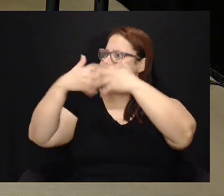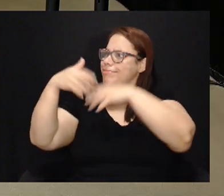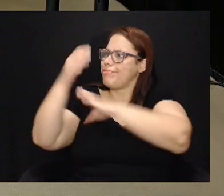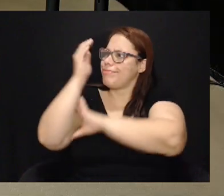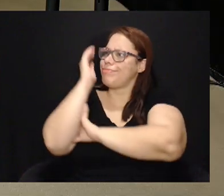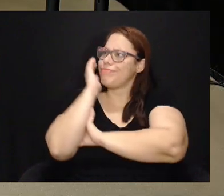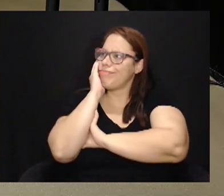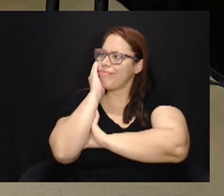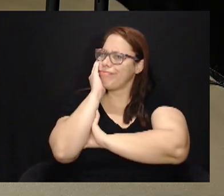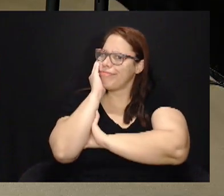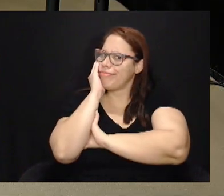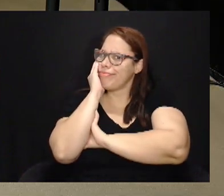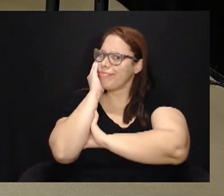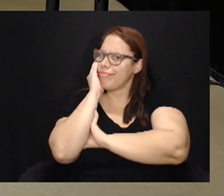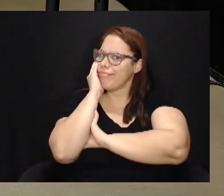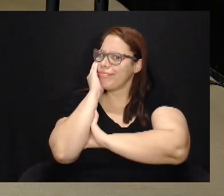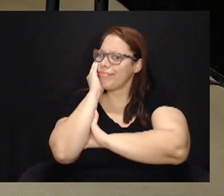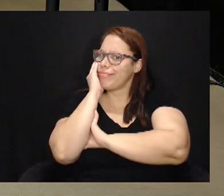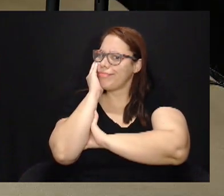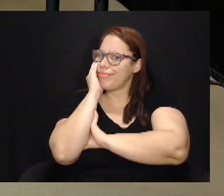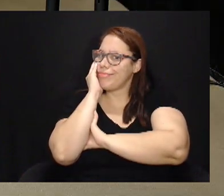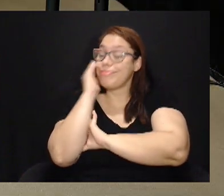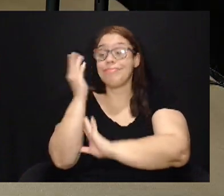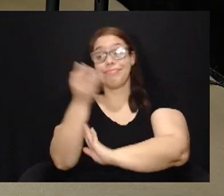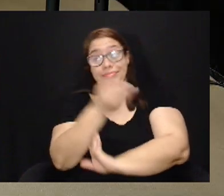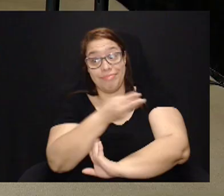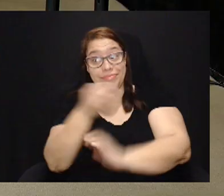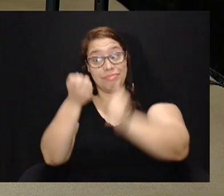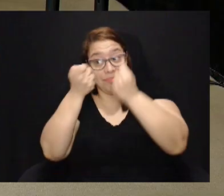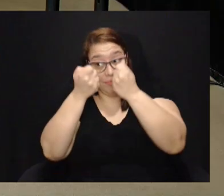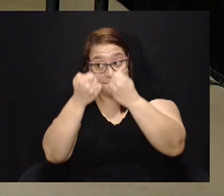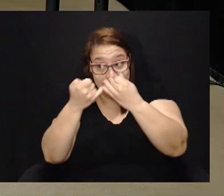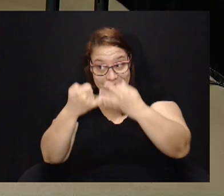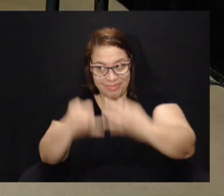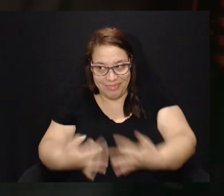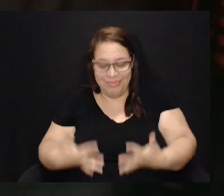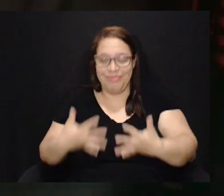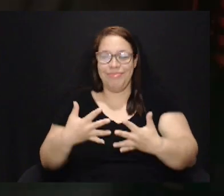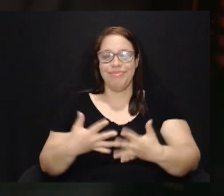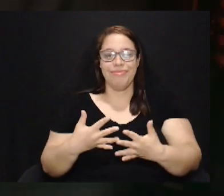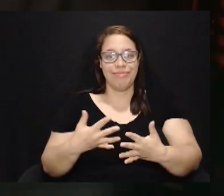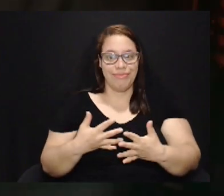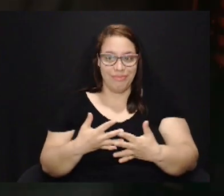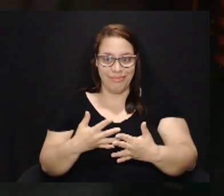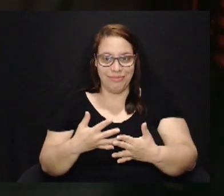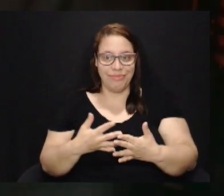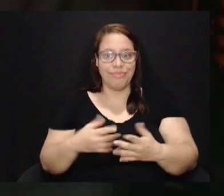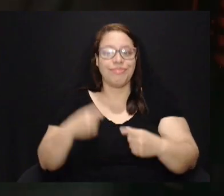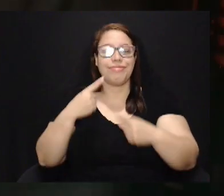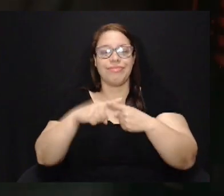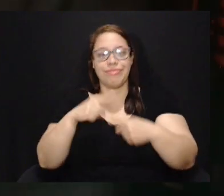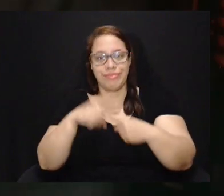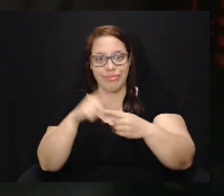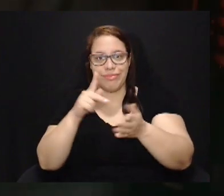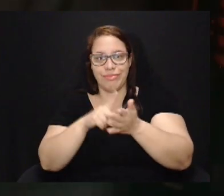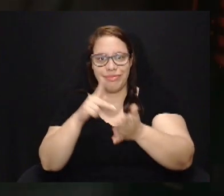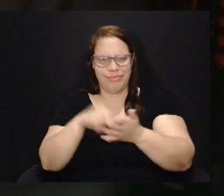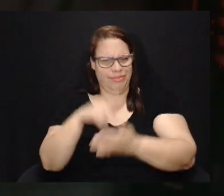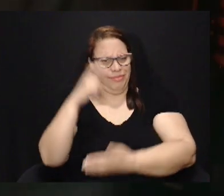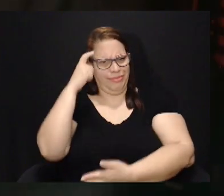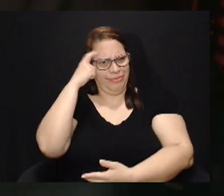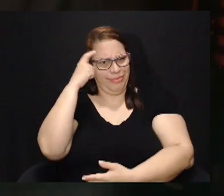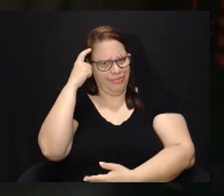Ainda bem que nós temos vocês para poder desmistificar tudo isso, porque realmente causa uma confusão muito grande.